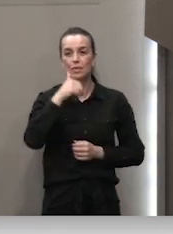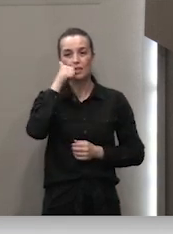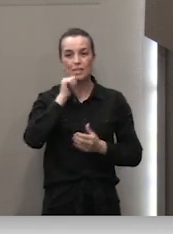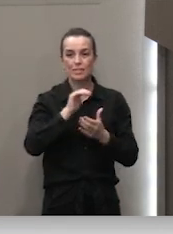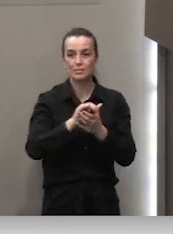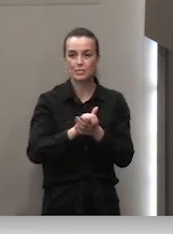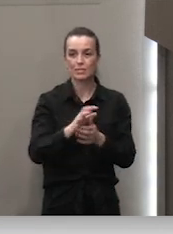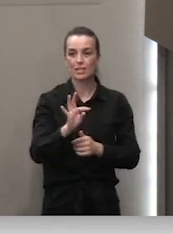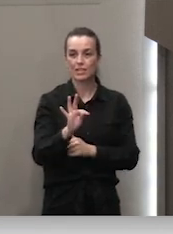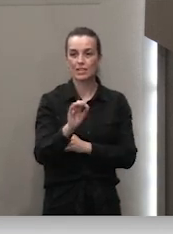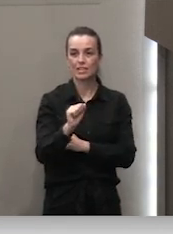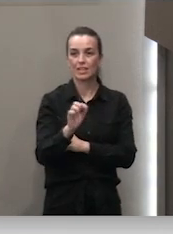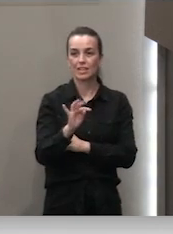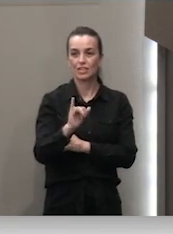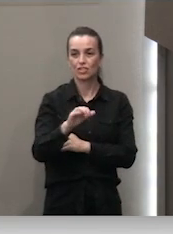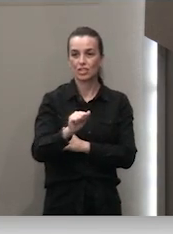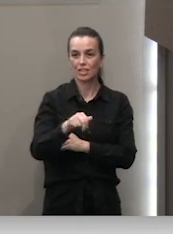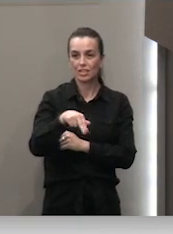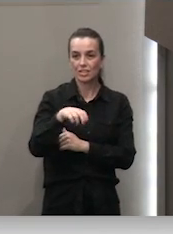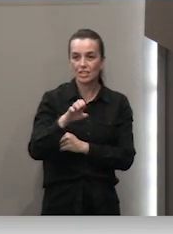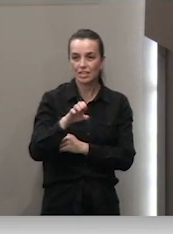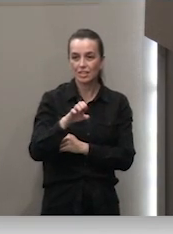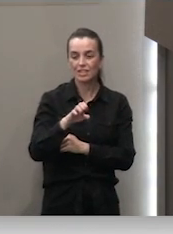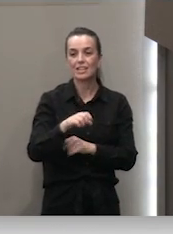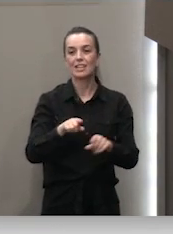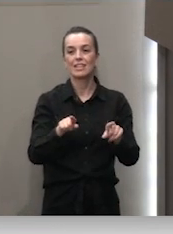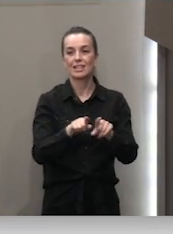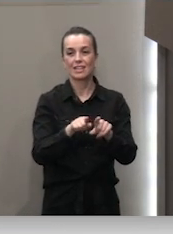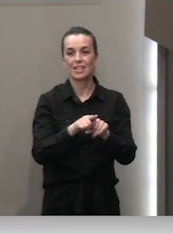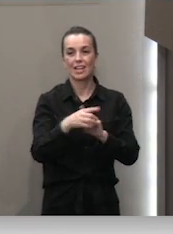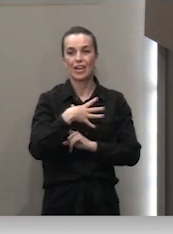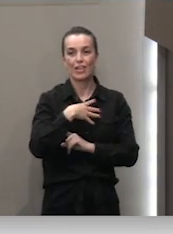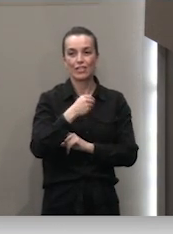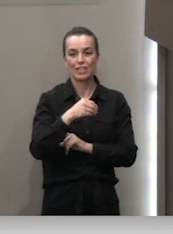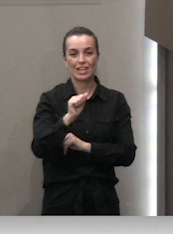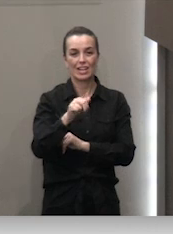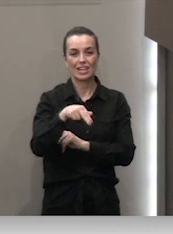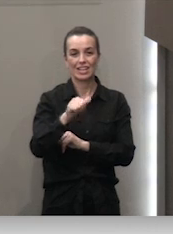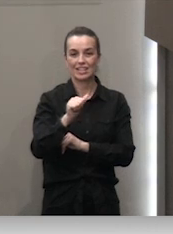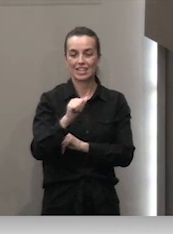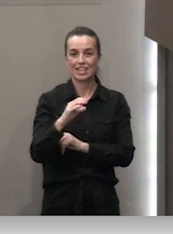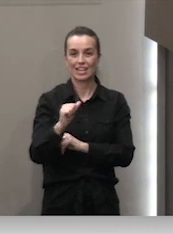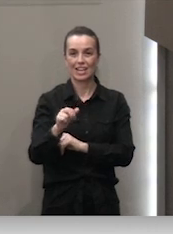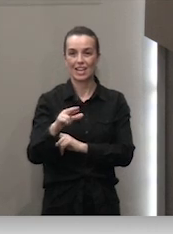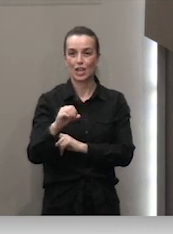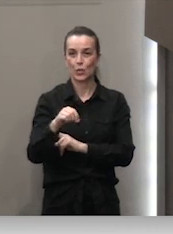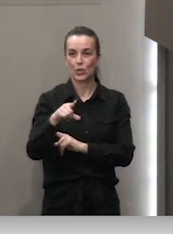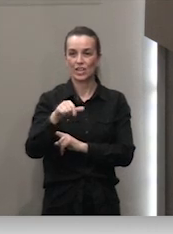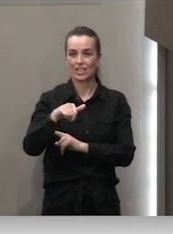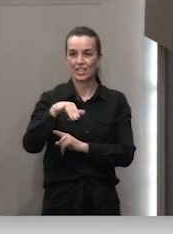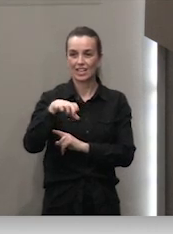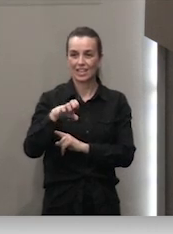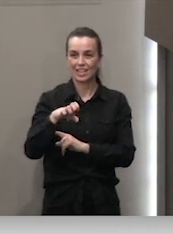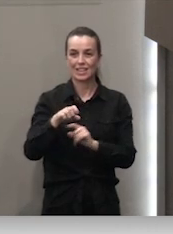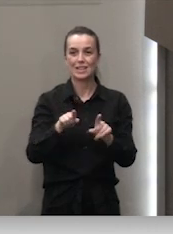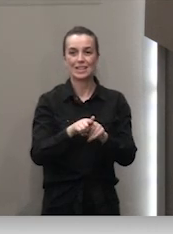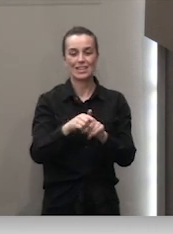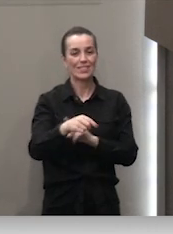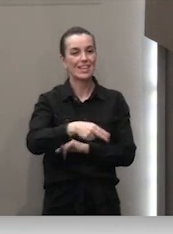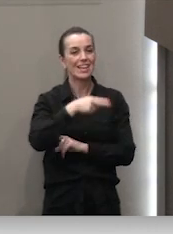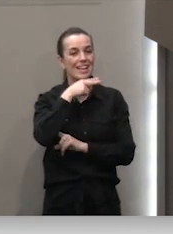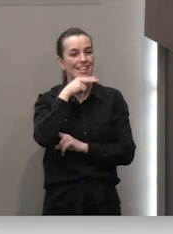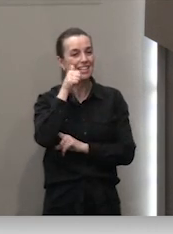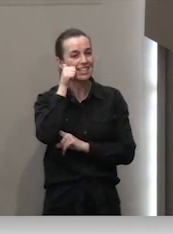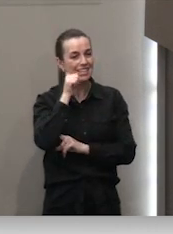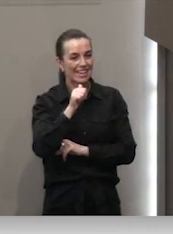Tatiana, a minha filha Ana Caroline, a minha neta Valentina, Valentina